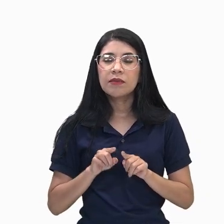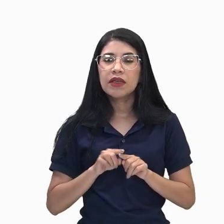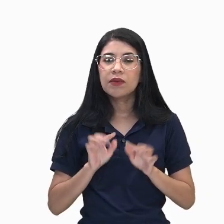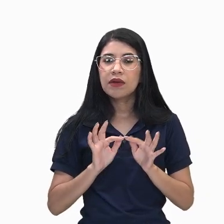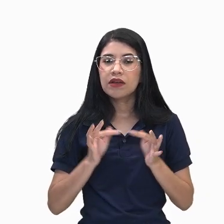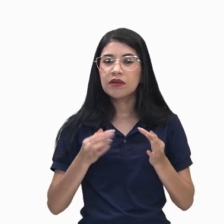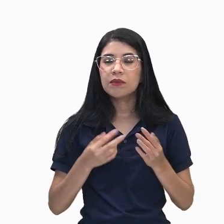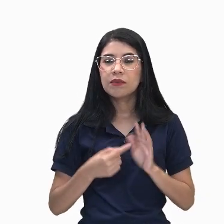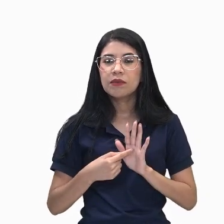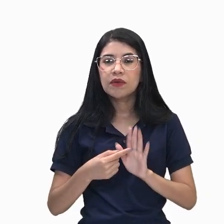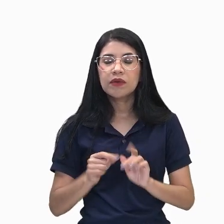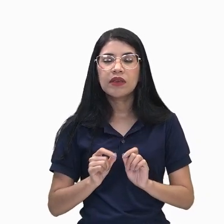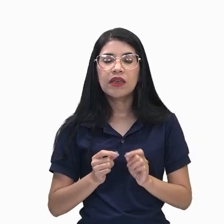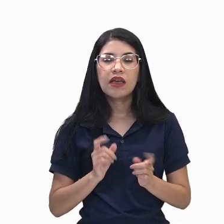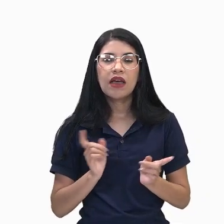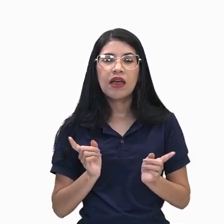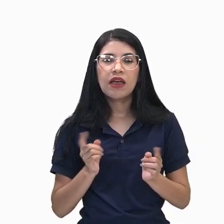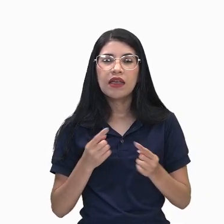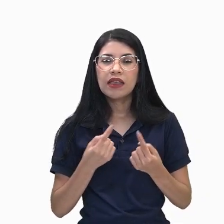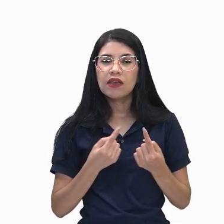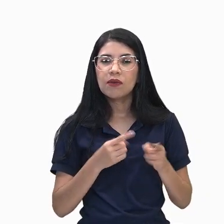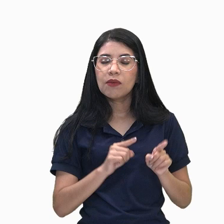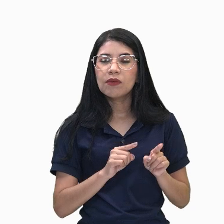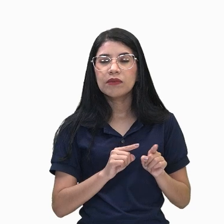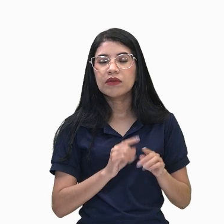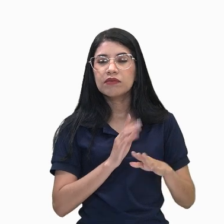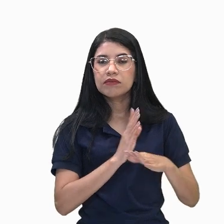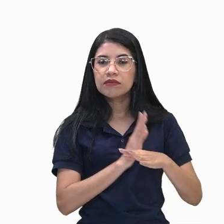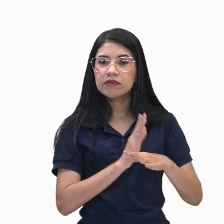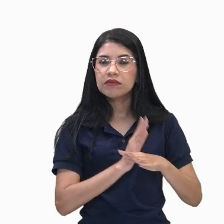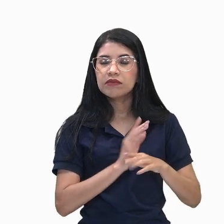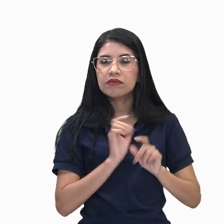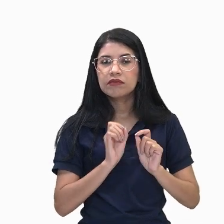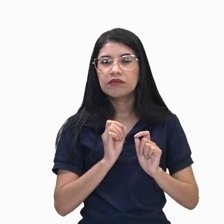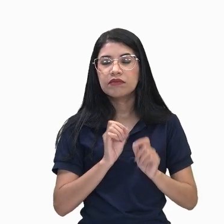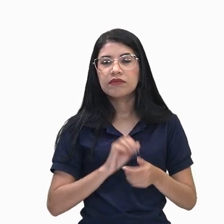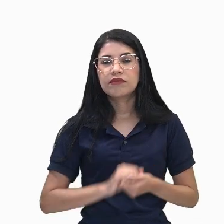ao barroco que o antecede.